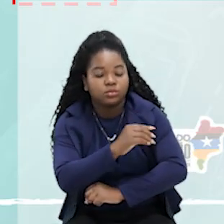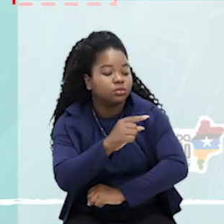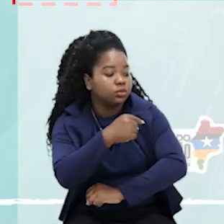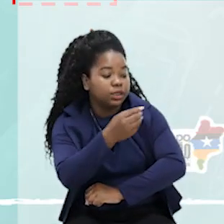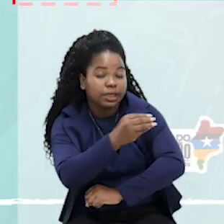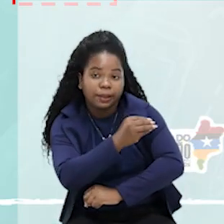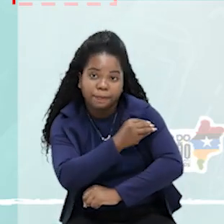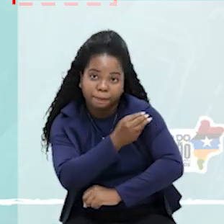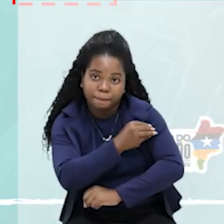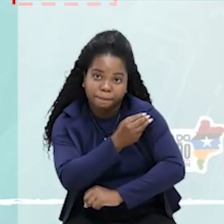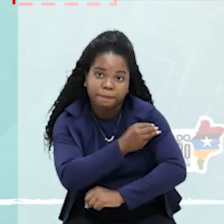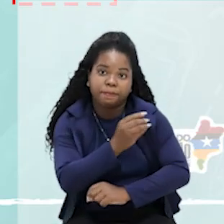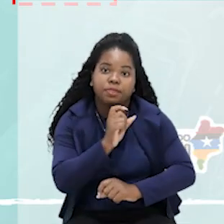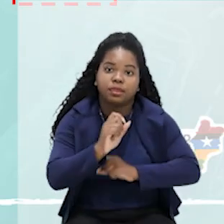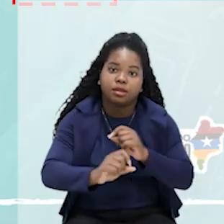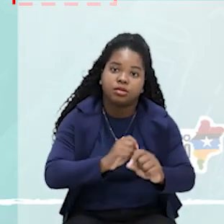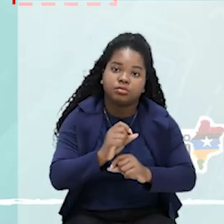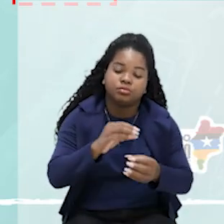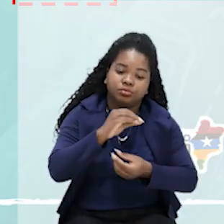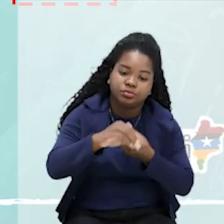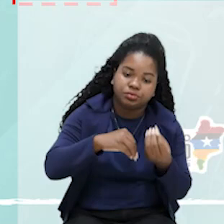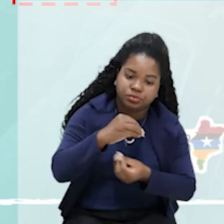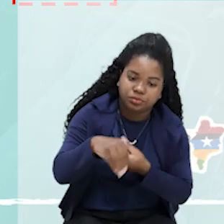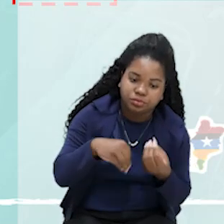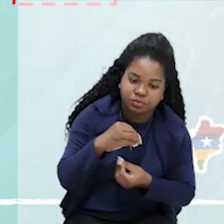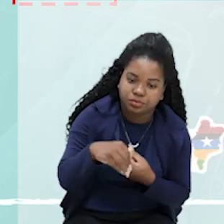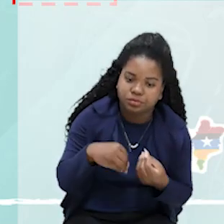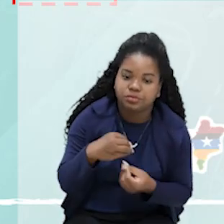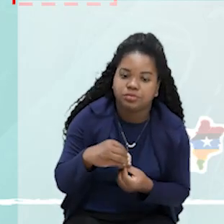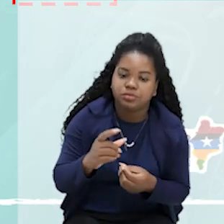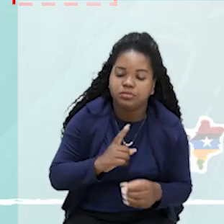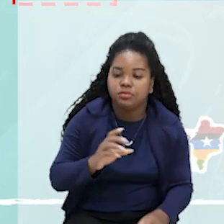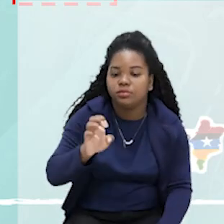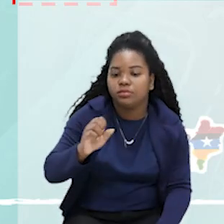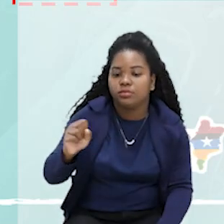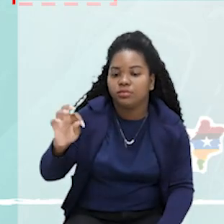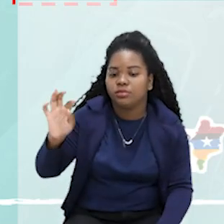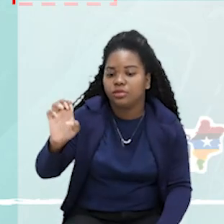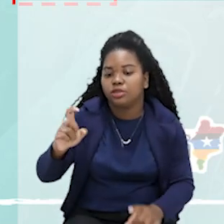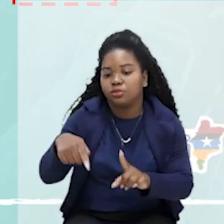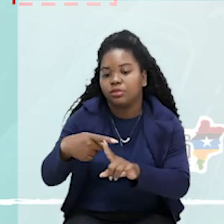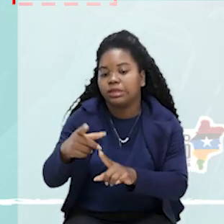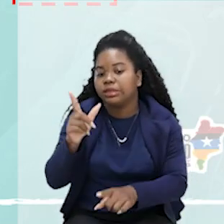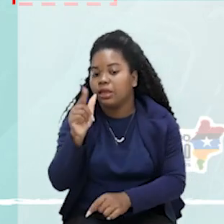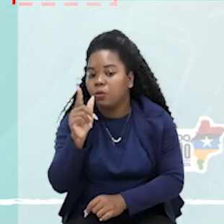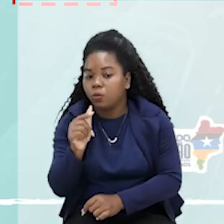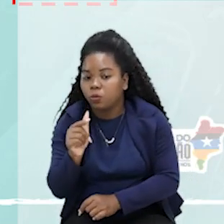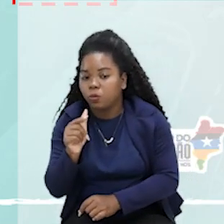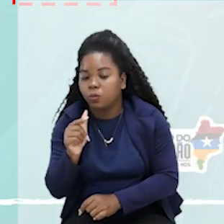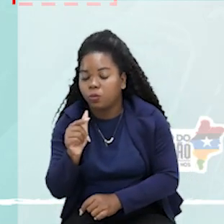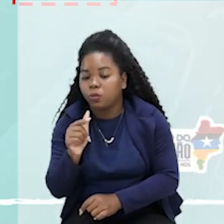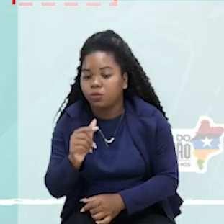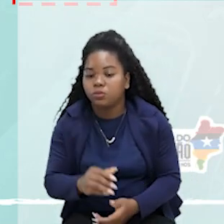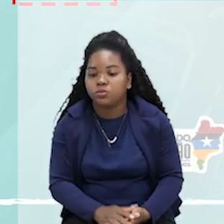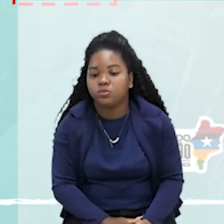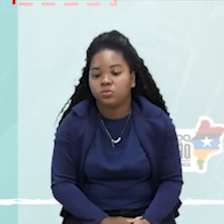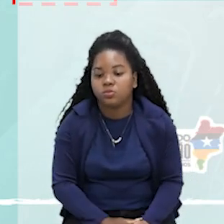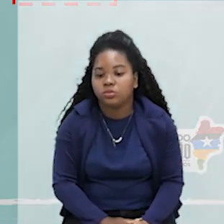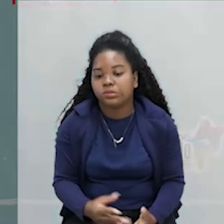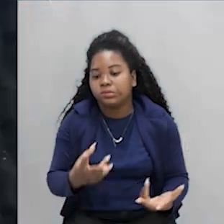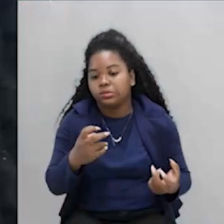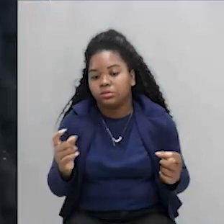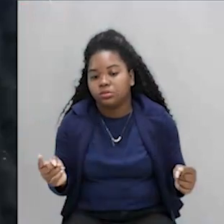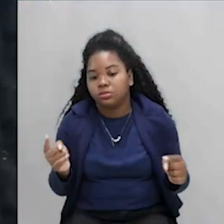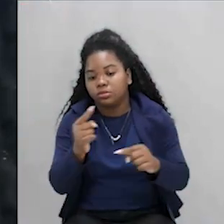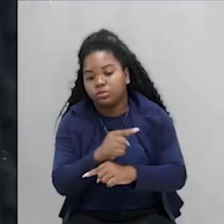então haverá produção de um Éster mais água se a gente olhar de forma inversa de